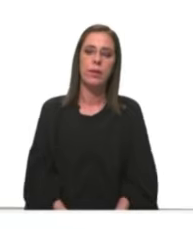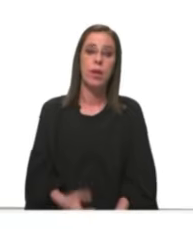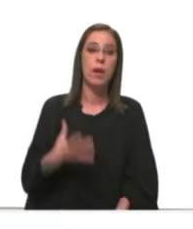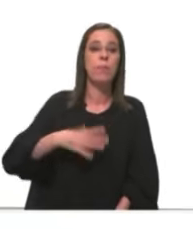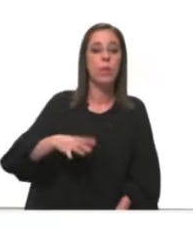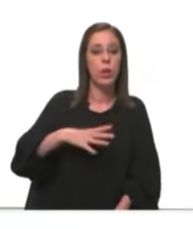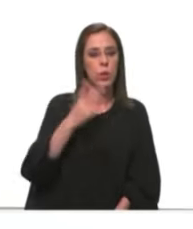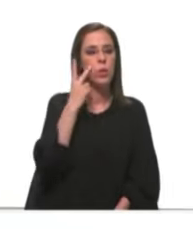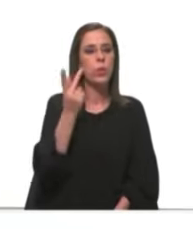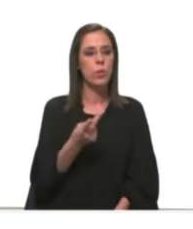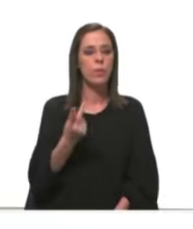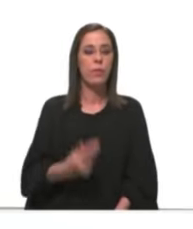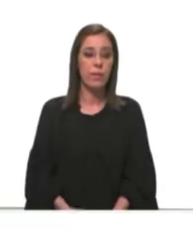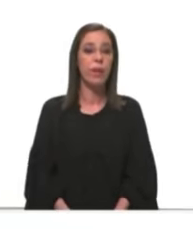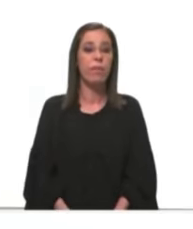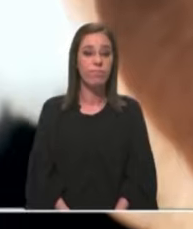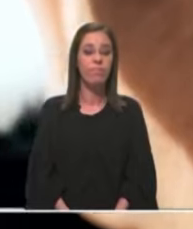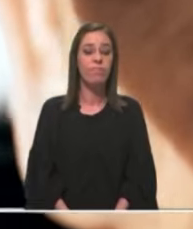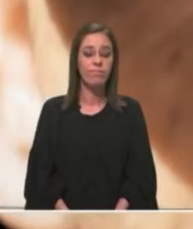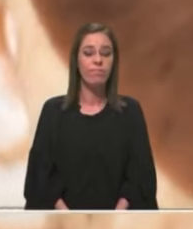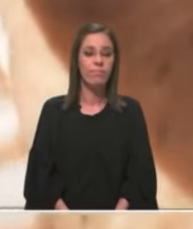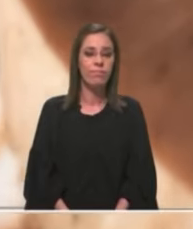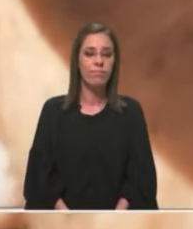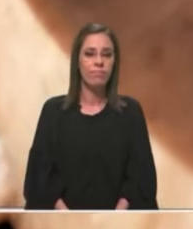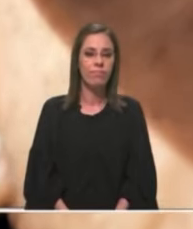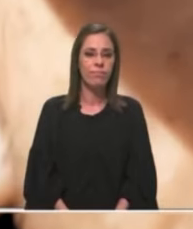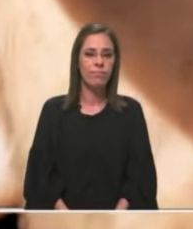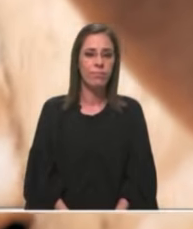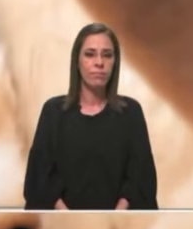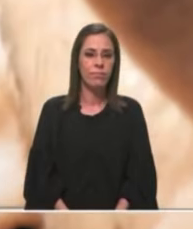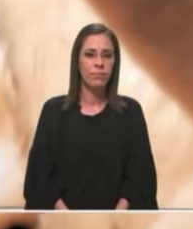Sobreviver, principalmente.